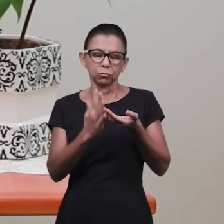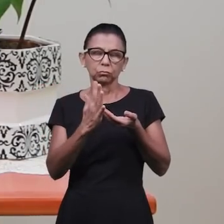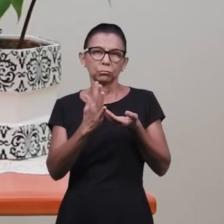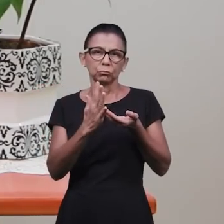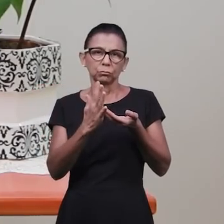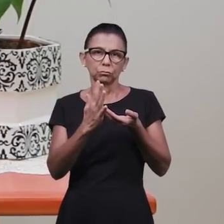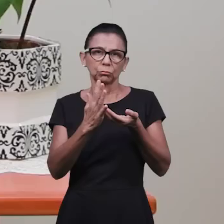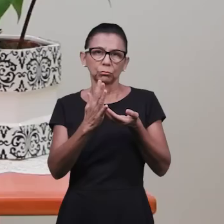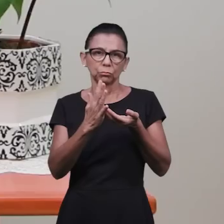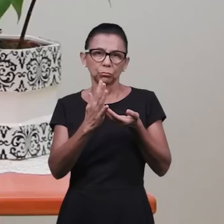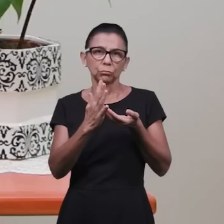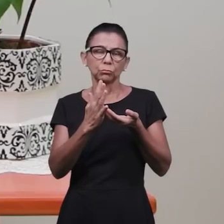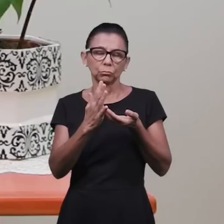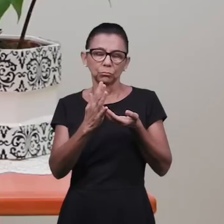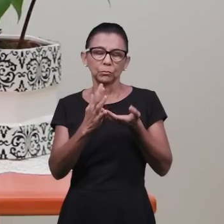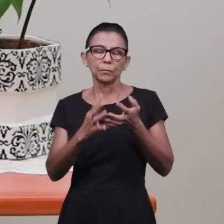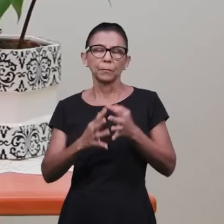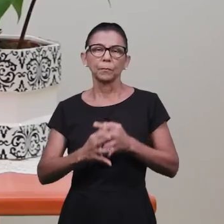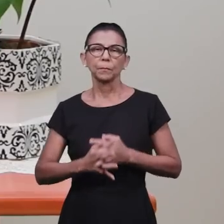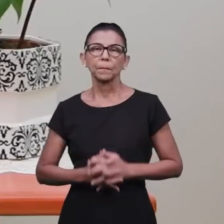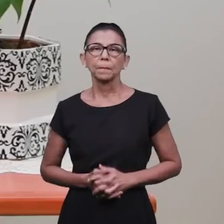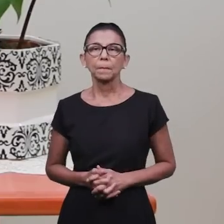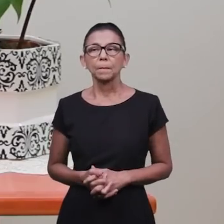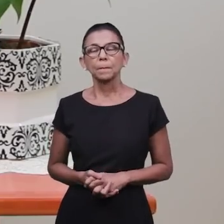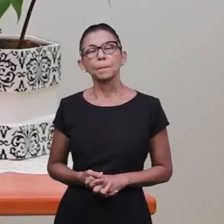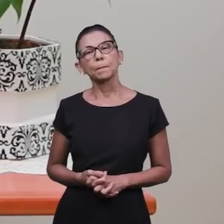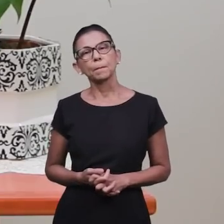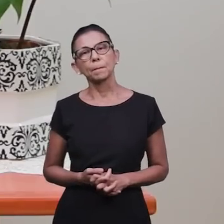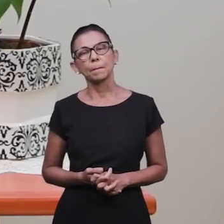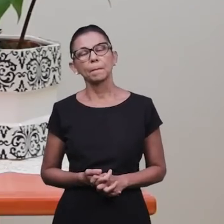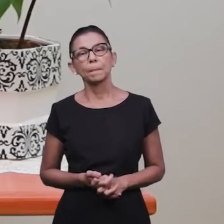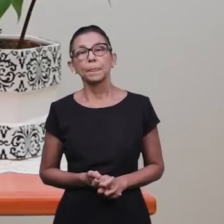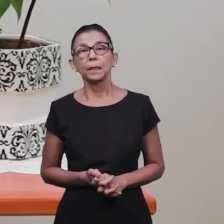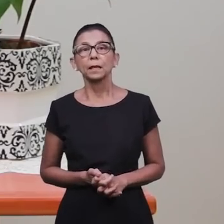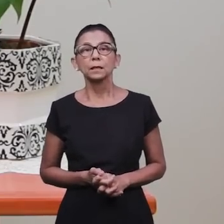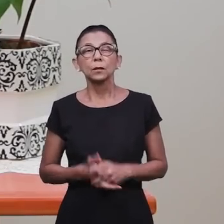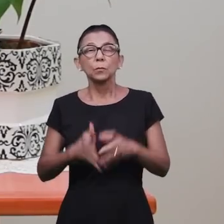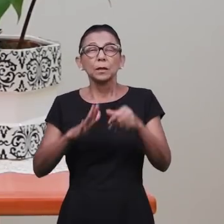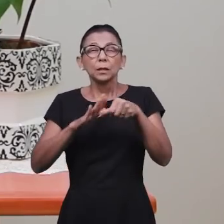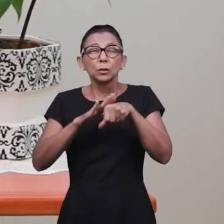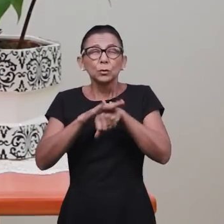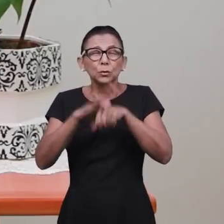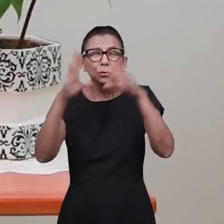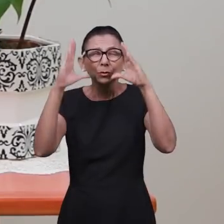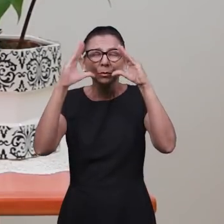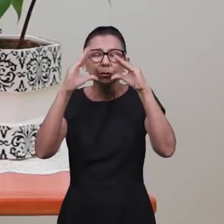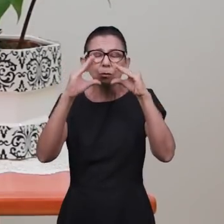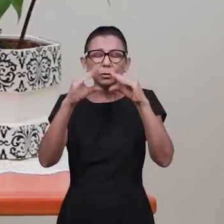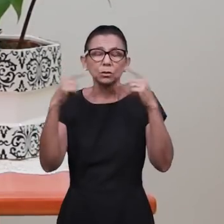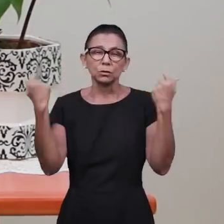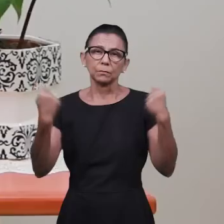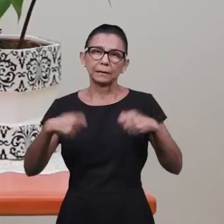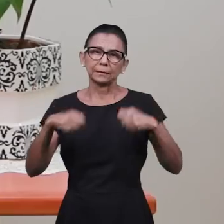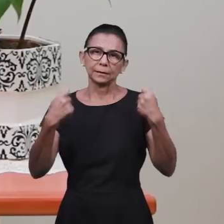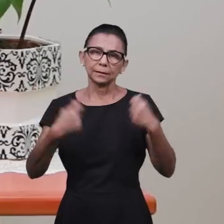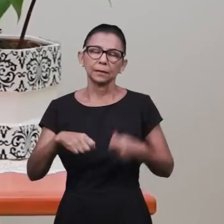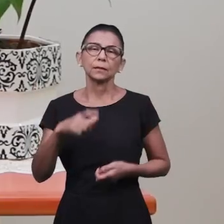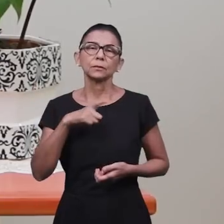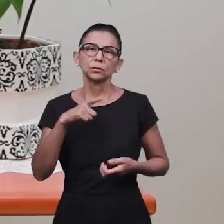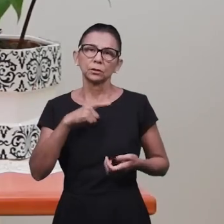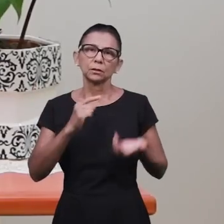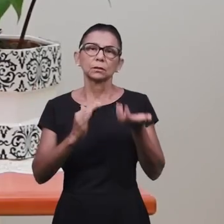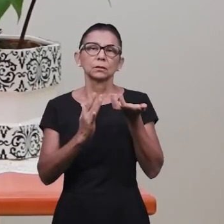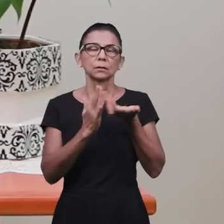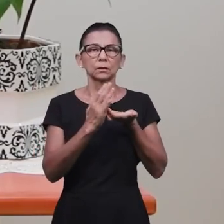Então, era necessário a candeia, porque era a hora da noite. Então, o